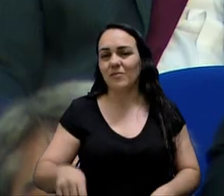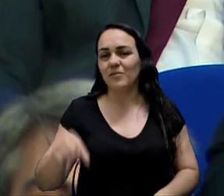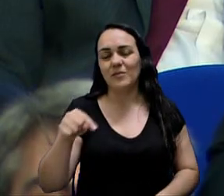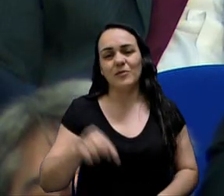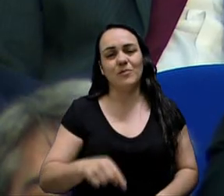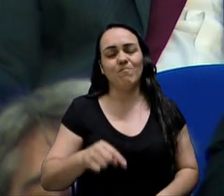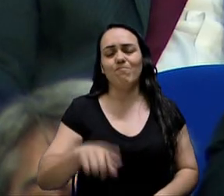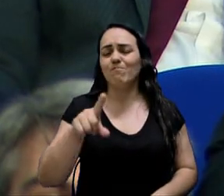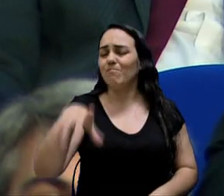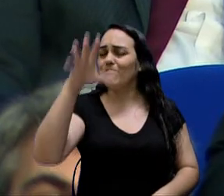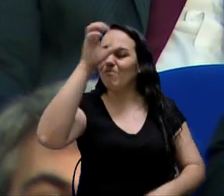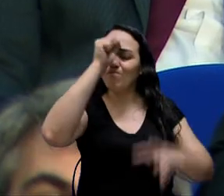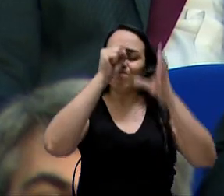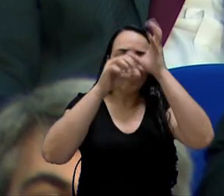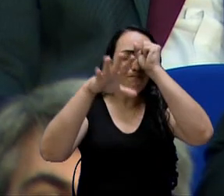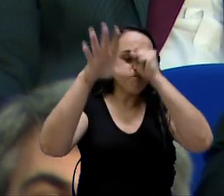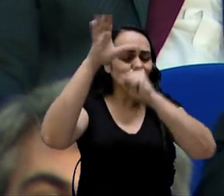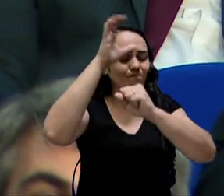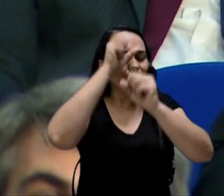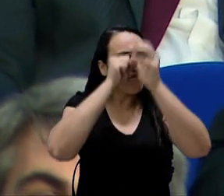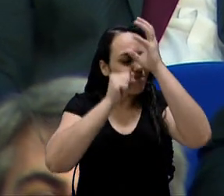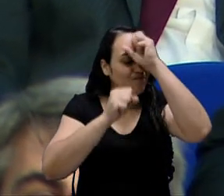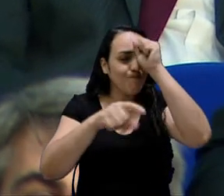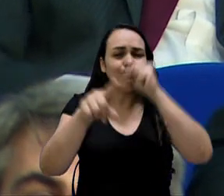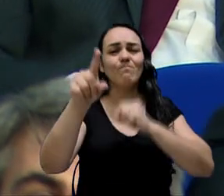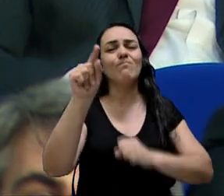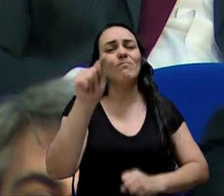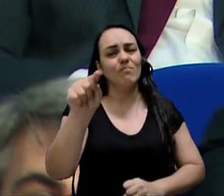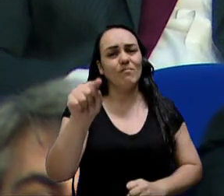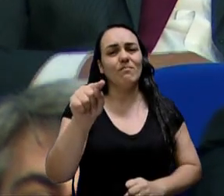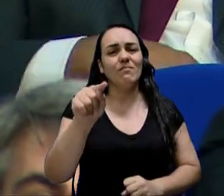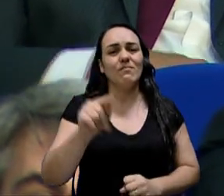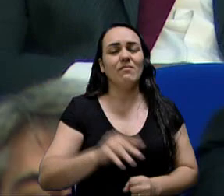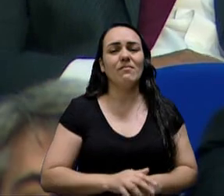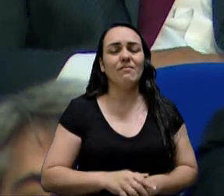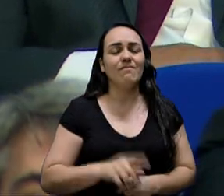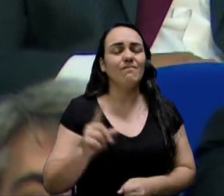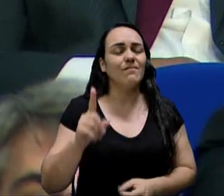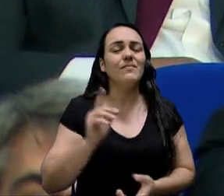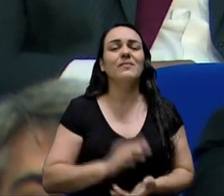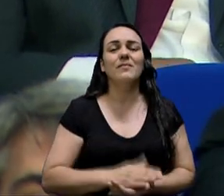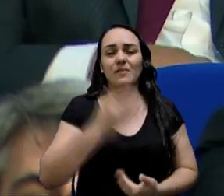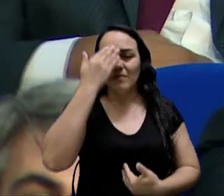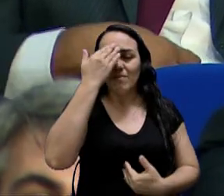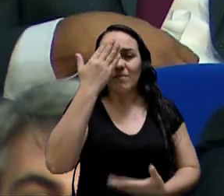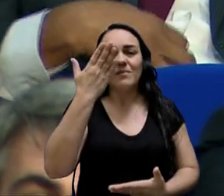Eu aprendi muito, muito com você. Você não faz ideia.